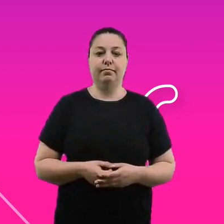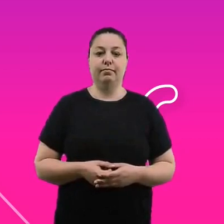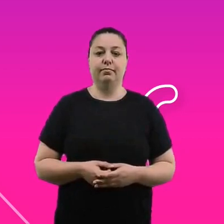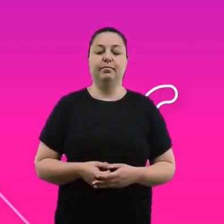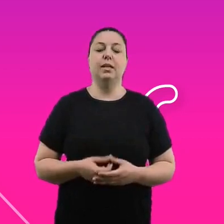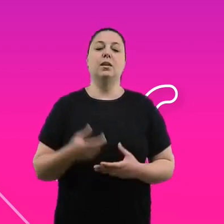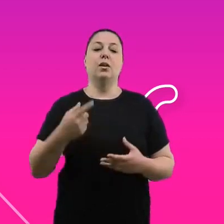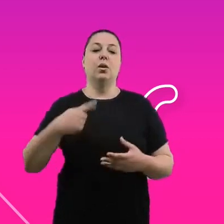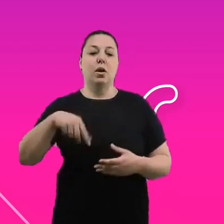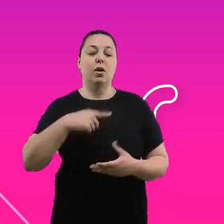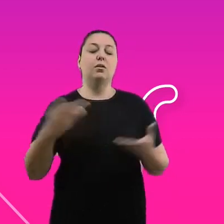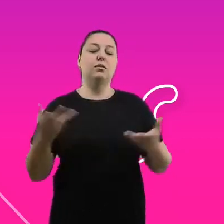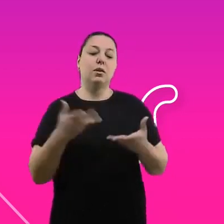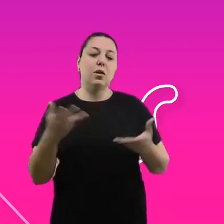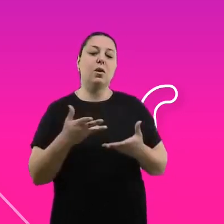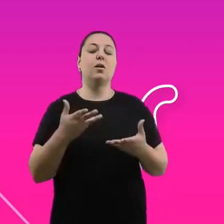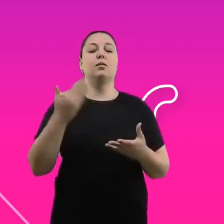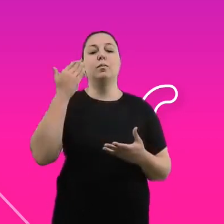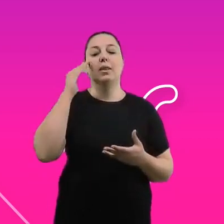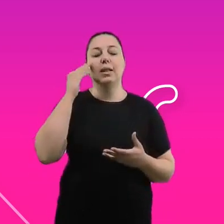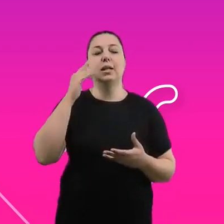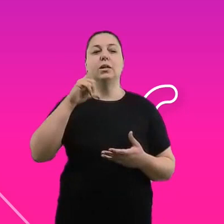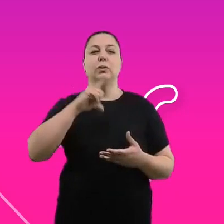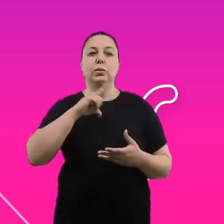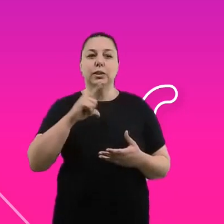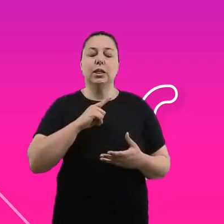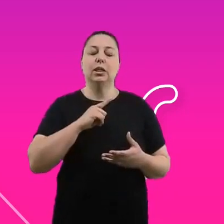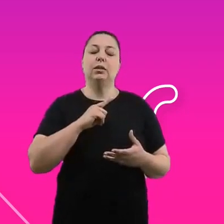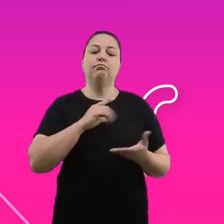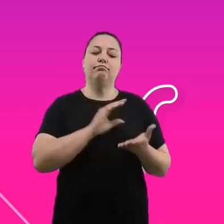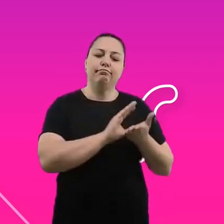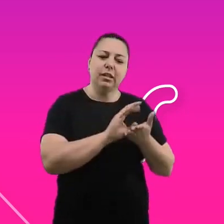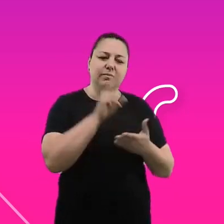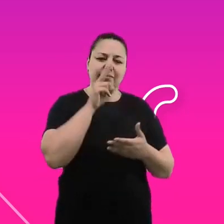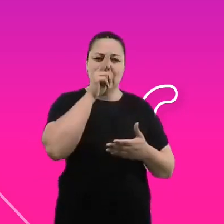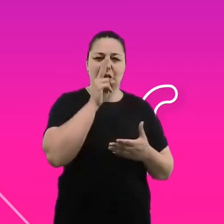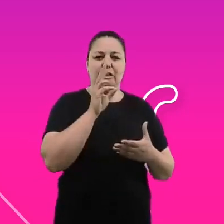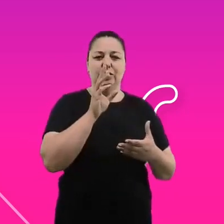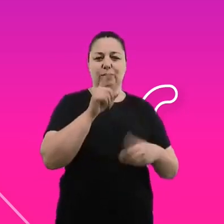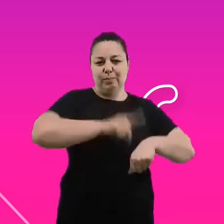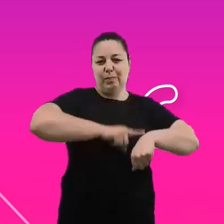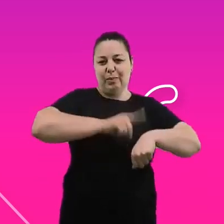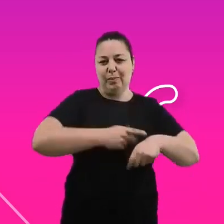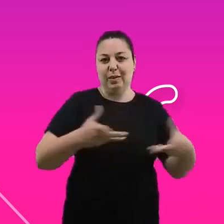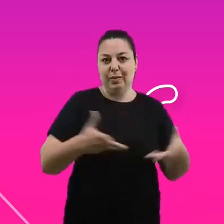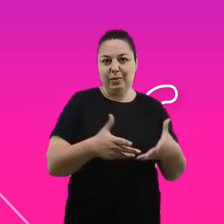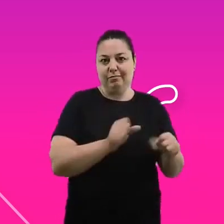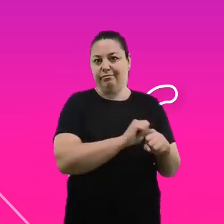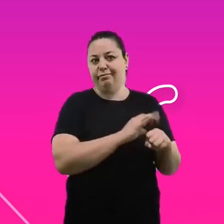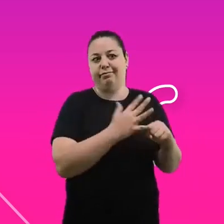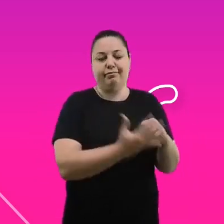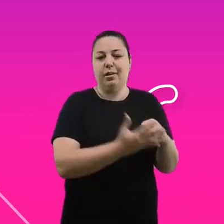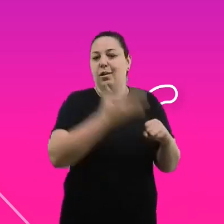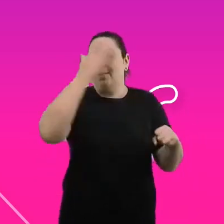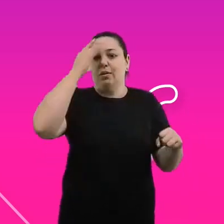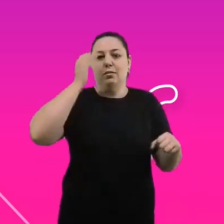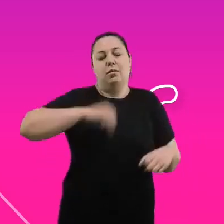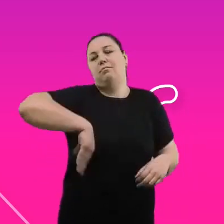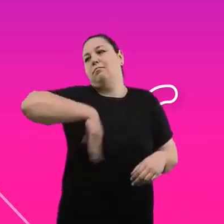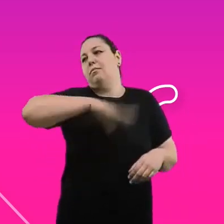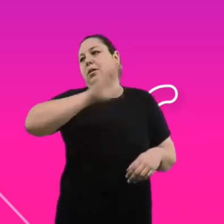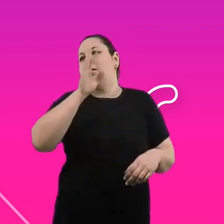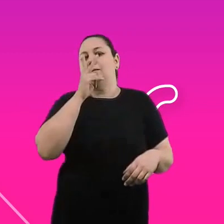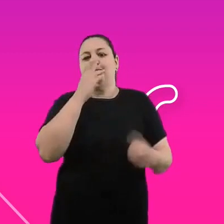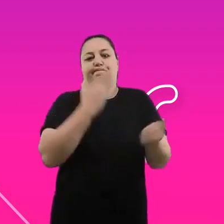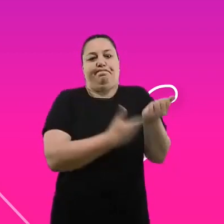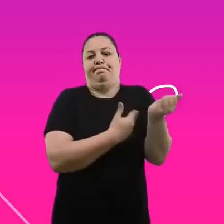na pandemia, ela trouxe uma quase que uma overdose de internet para todo mundo, né? A